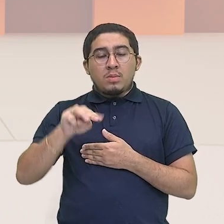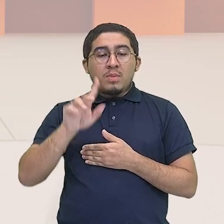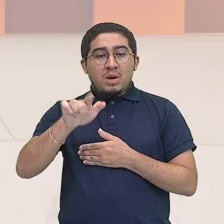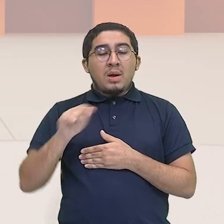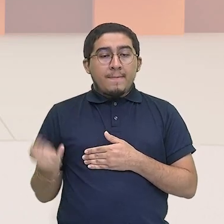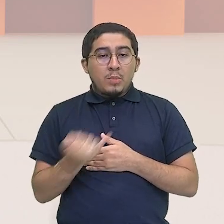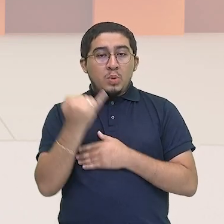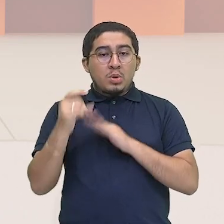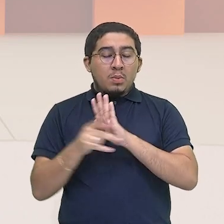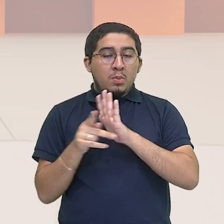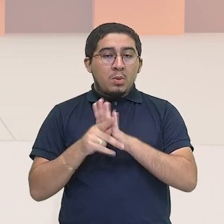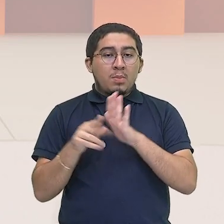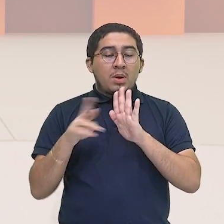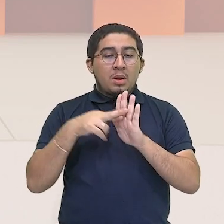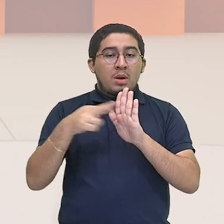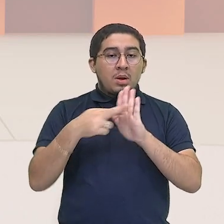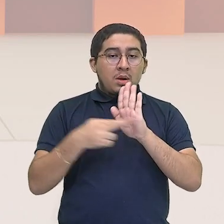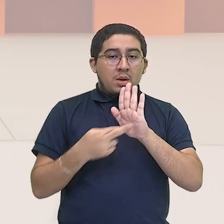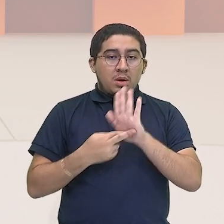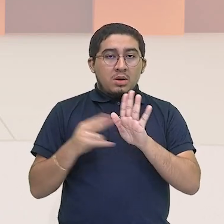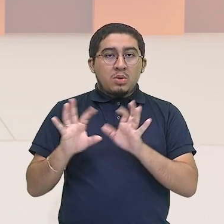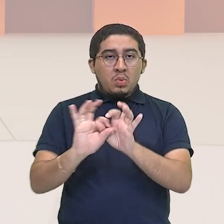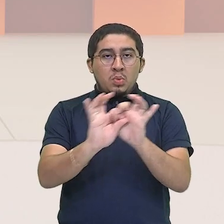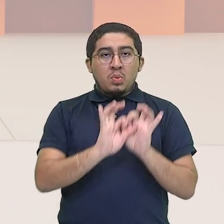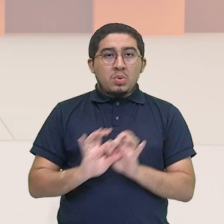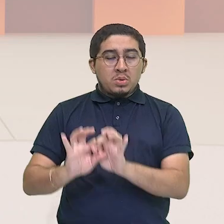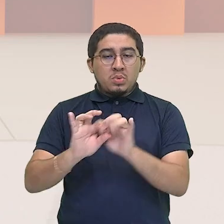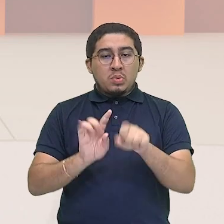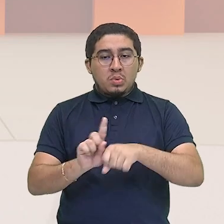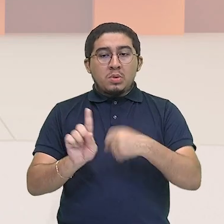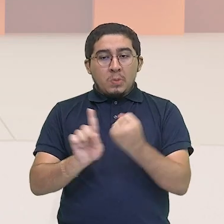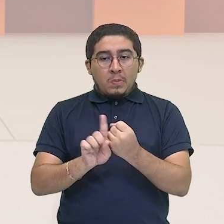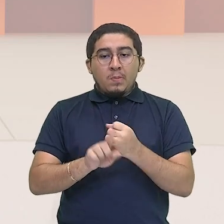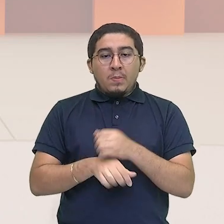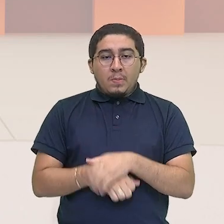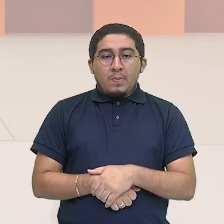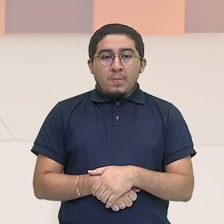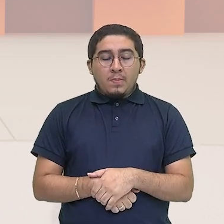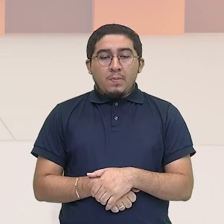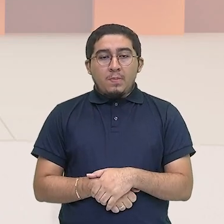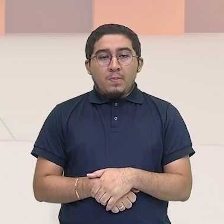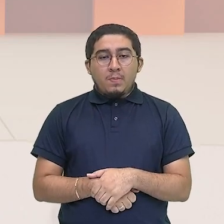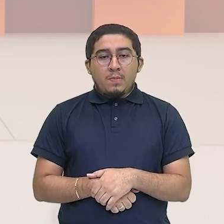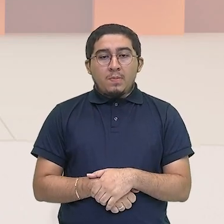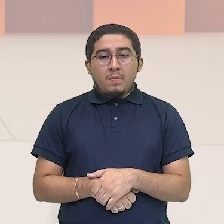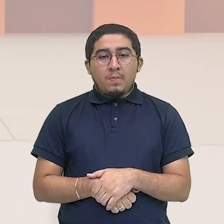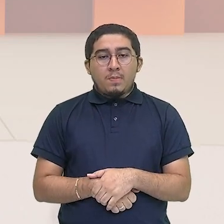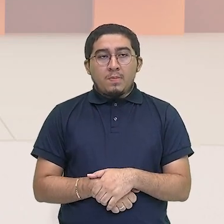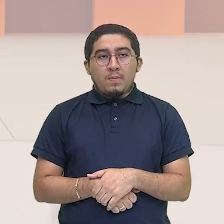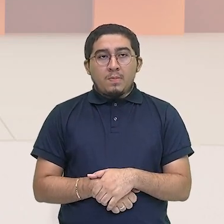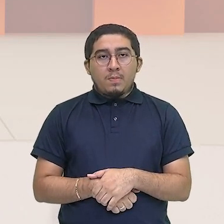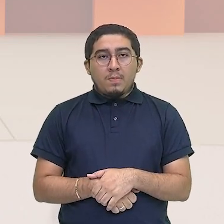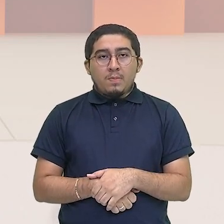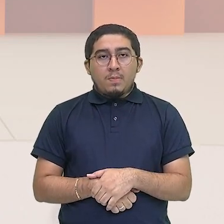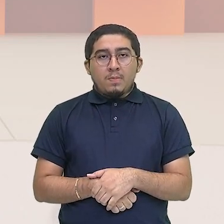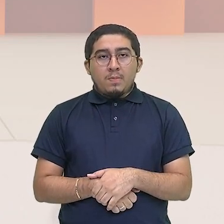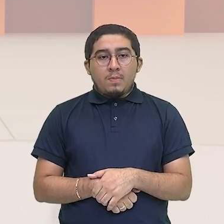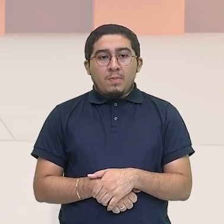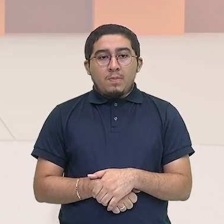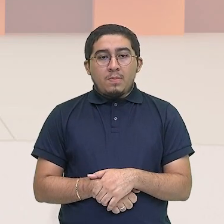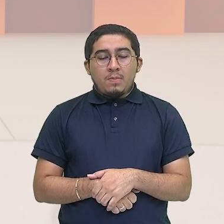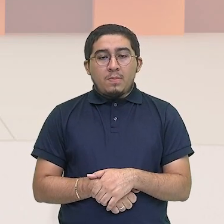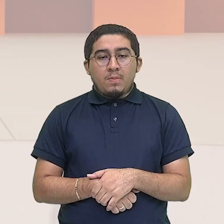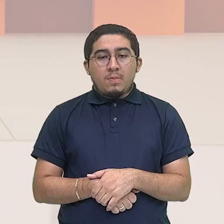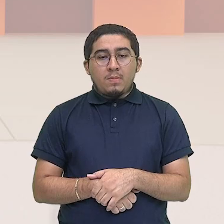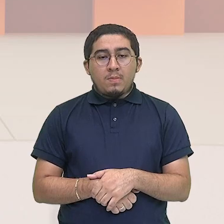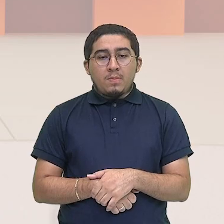a coesão social. Então, busca essa questão da coesão, né? E